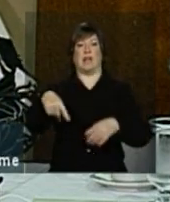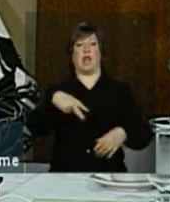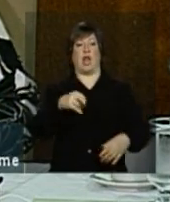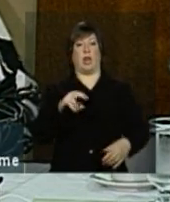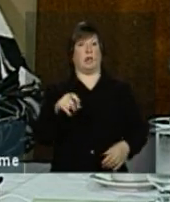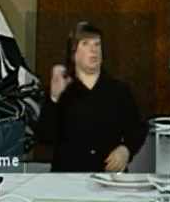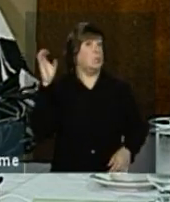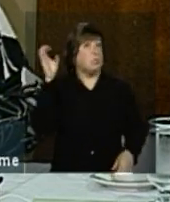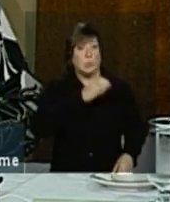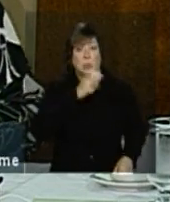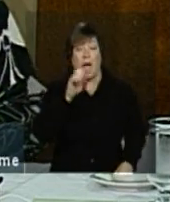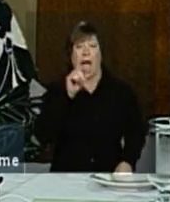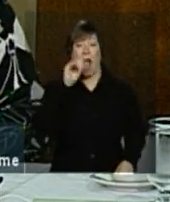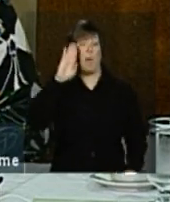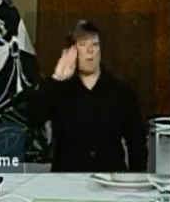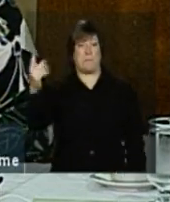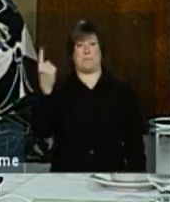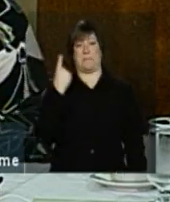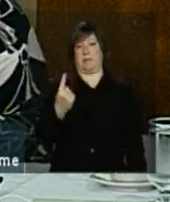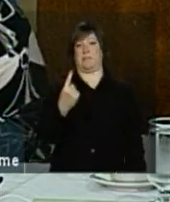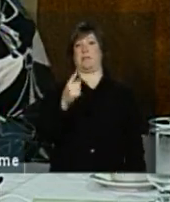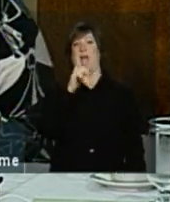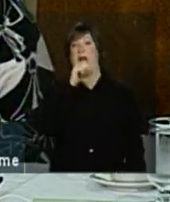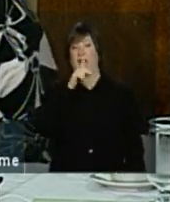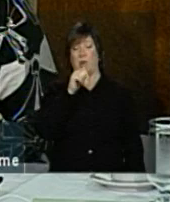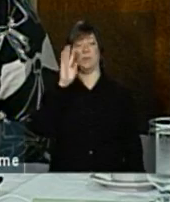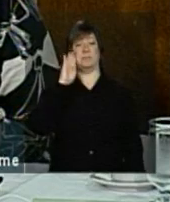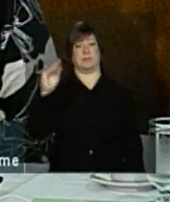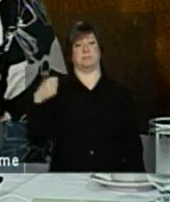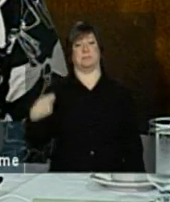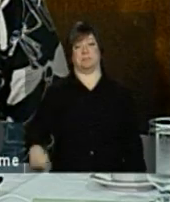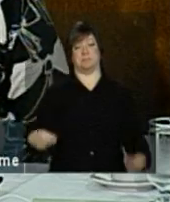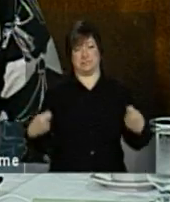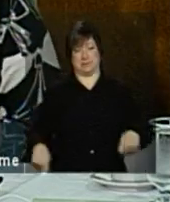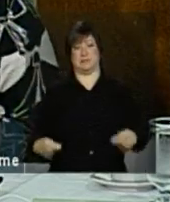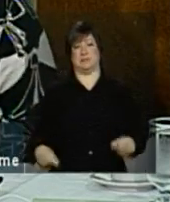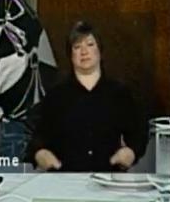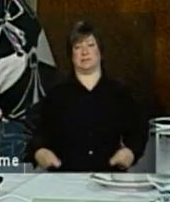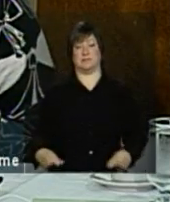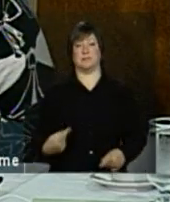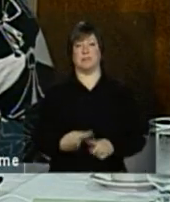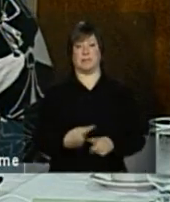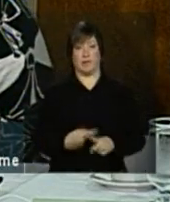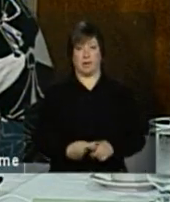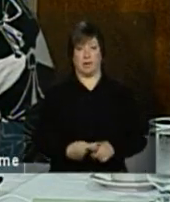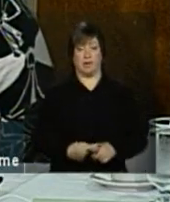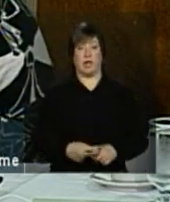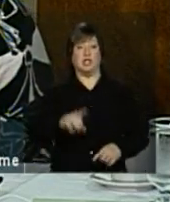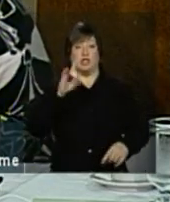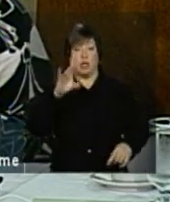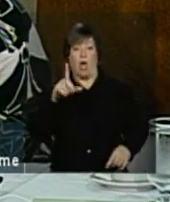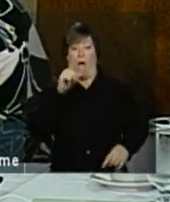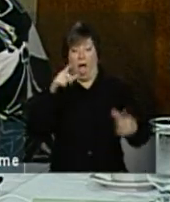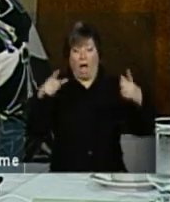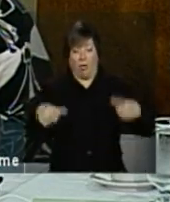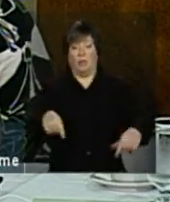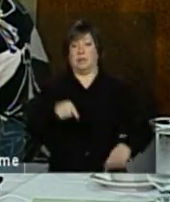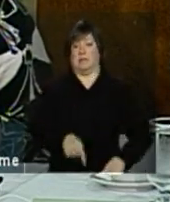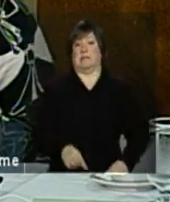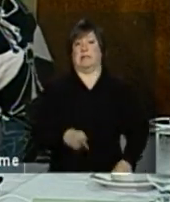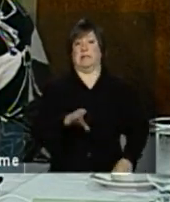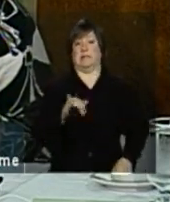é uma urgência Então o que a gente puder tá fazendo para levar acesso à água nós temos que fazer não é só cisterno de polietilena e cisterno de